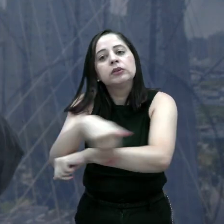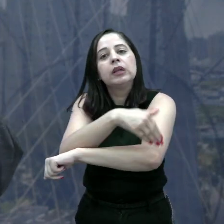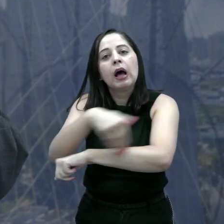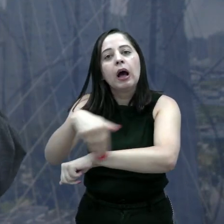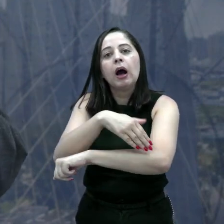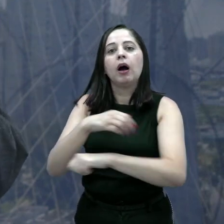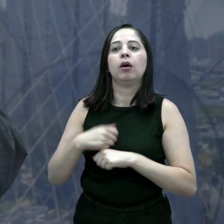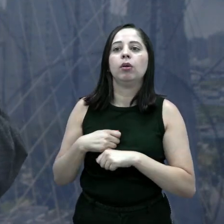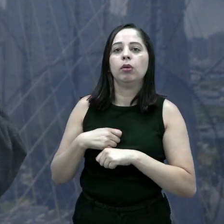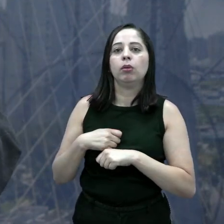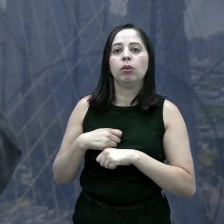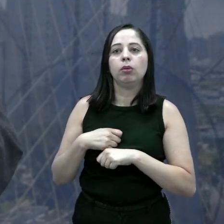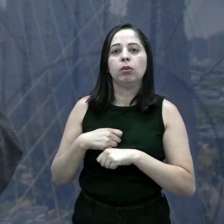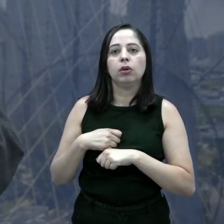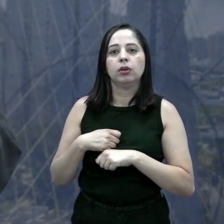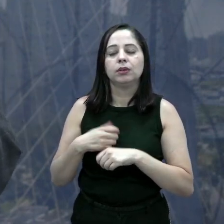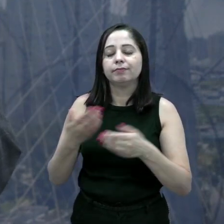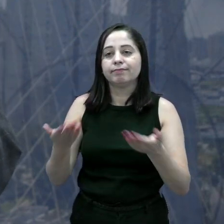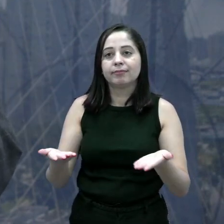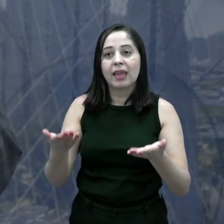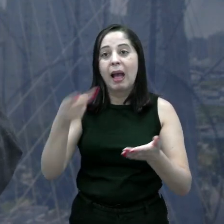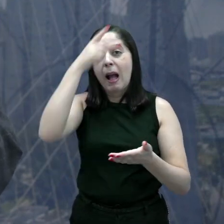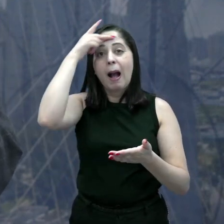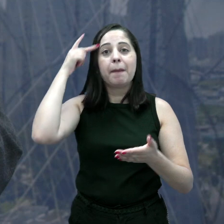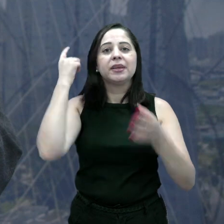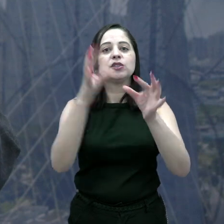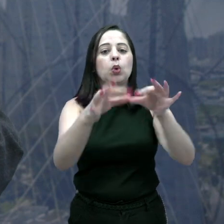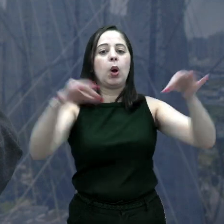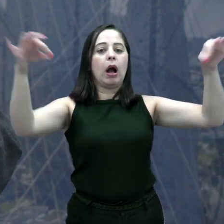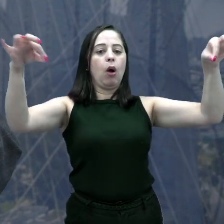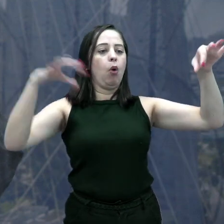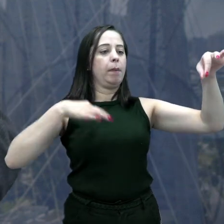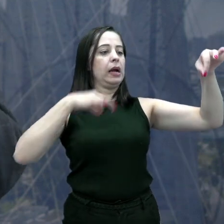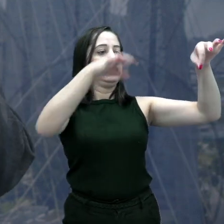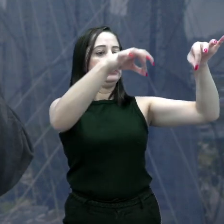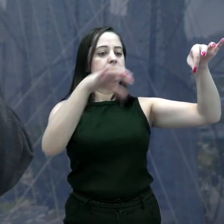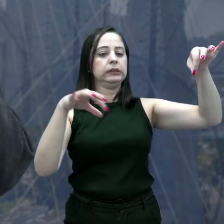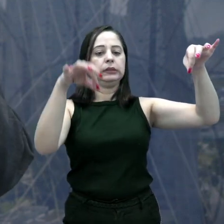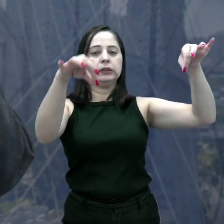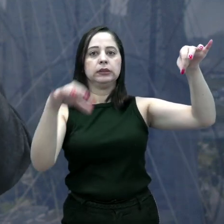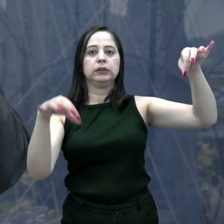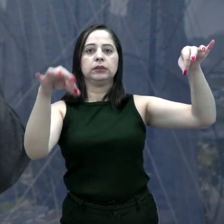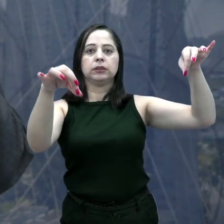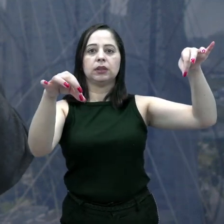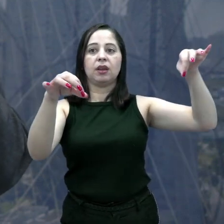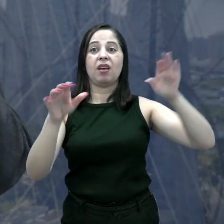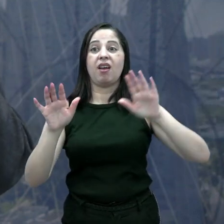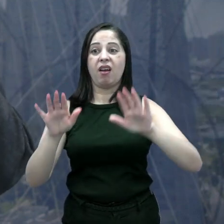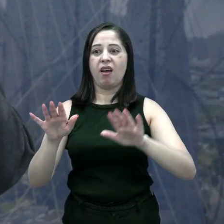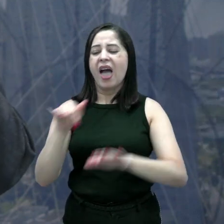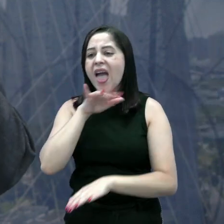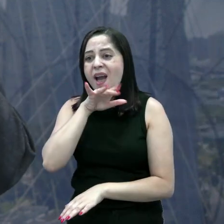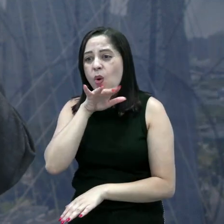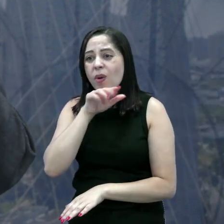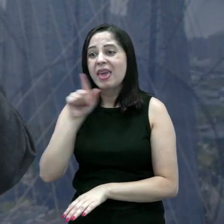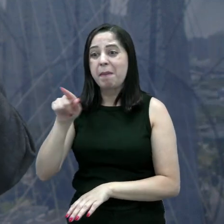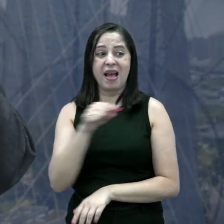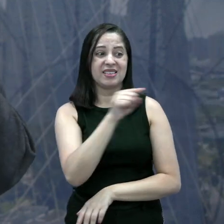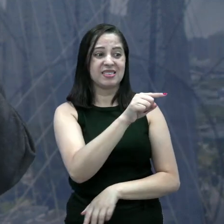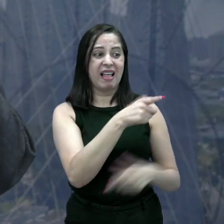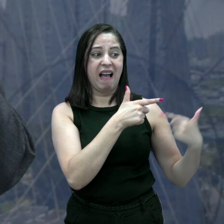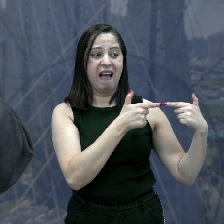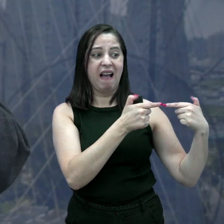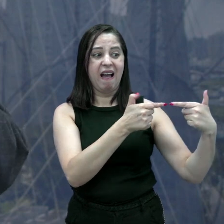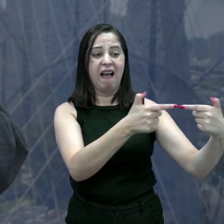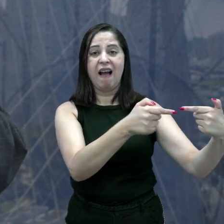meio do saguão. É indigno. Mas, por incrível que pareça, ele está melhor que no país dele, que tinha terrorista na porta de